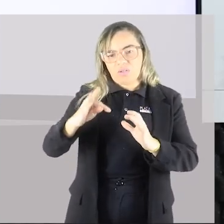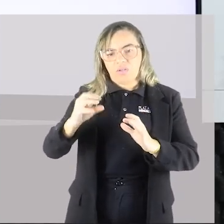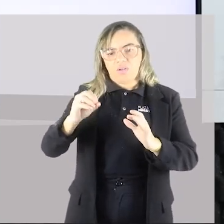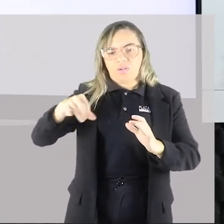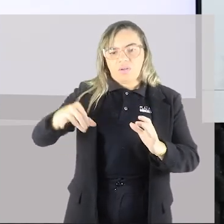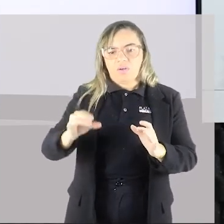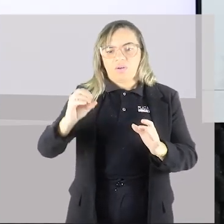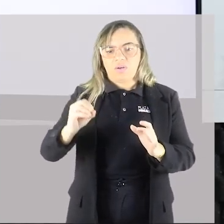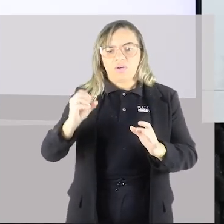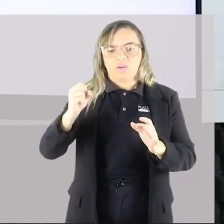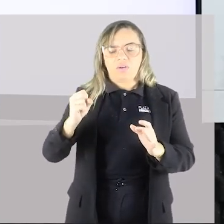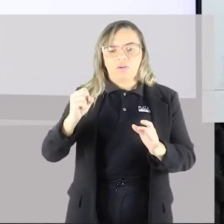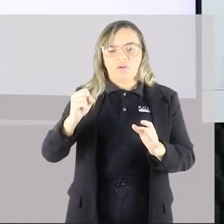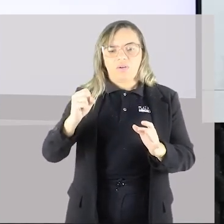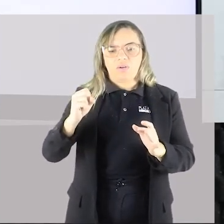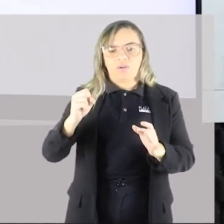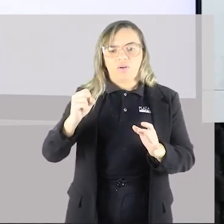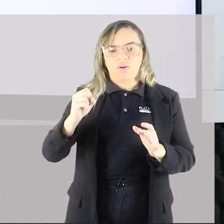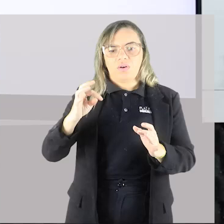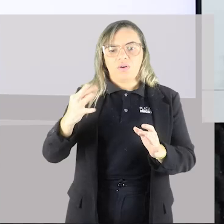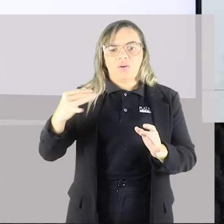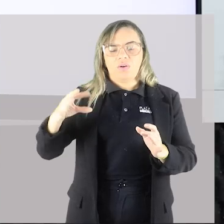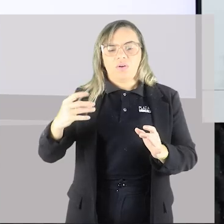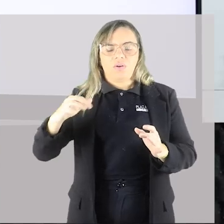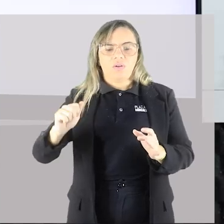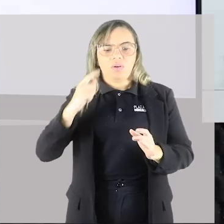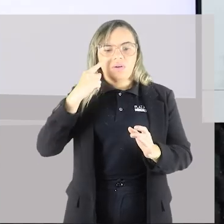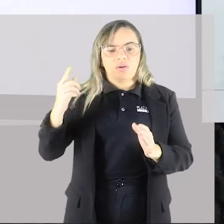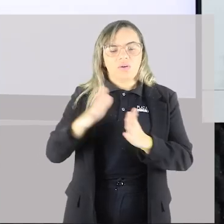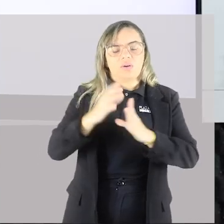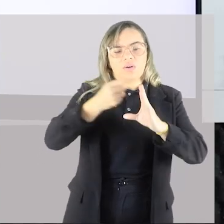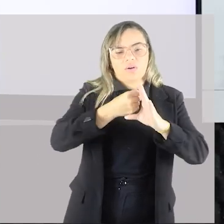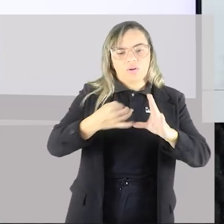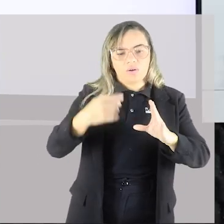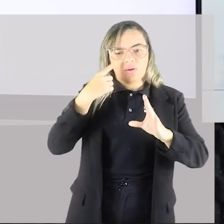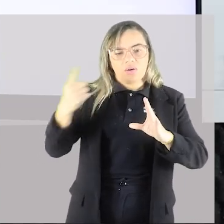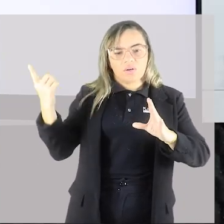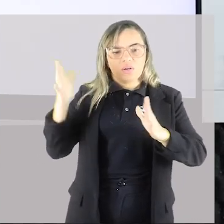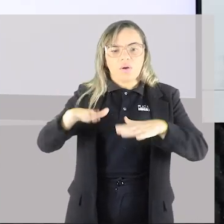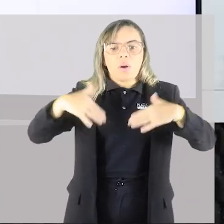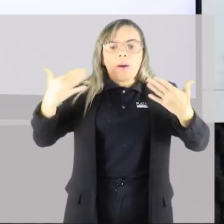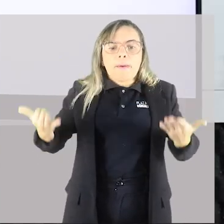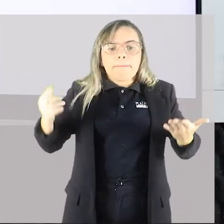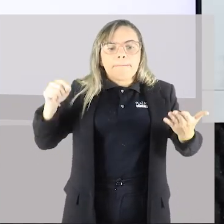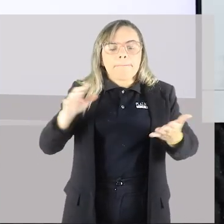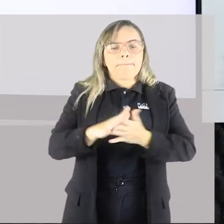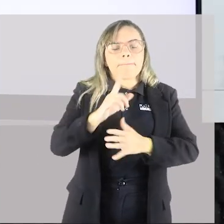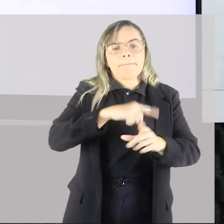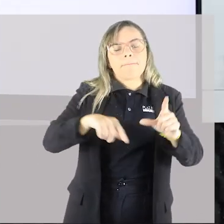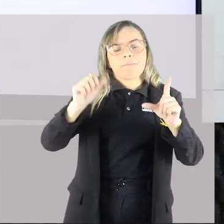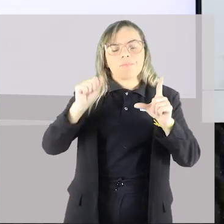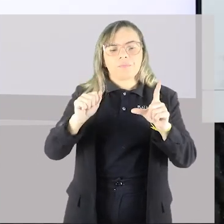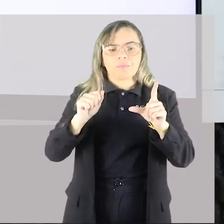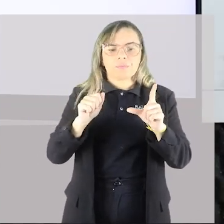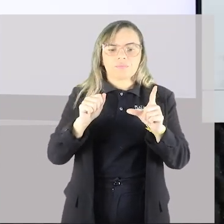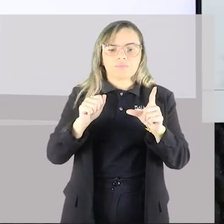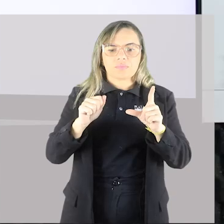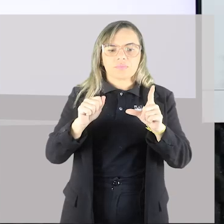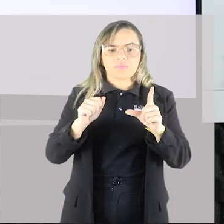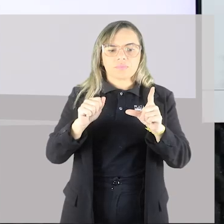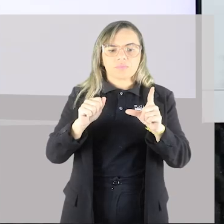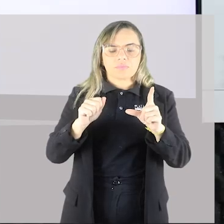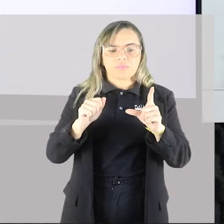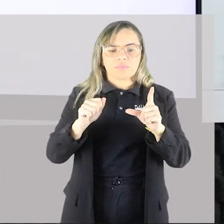só, o paradigma toyotista seria caracterizado por inovação tecnológica e organização no processo